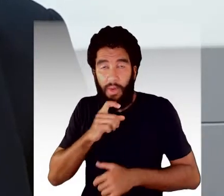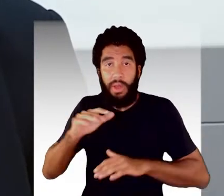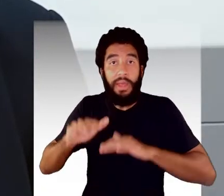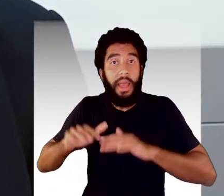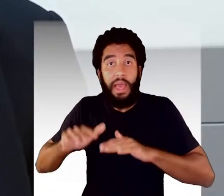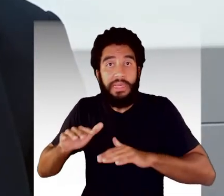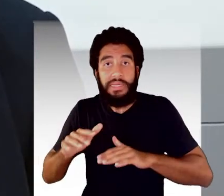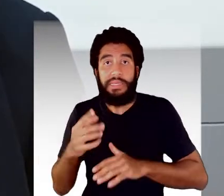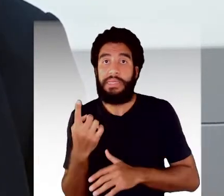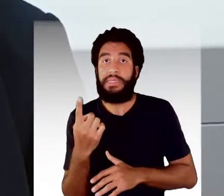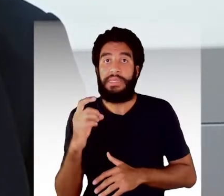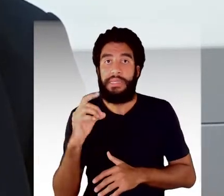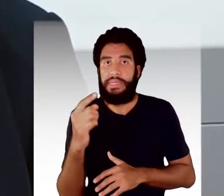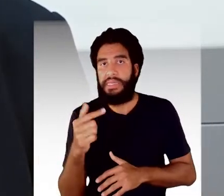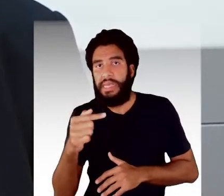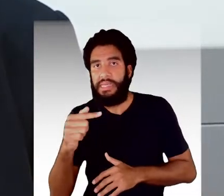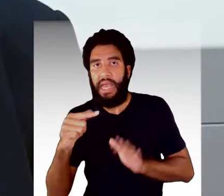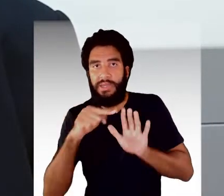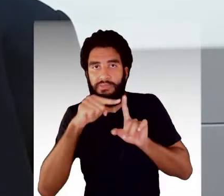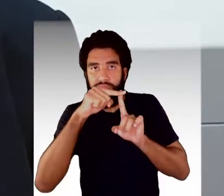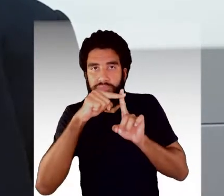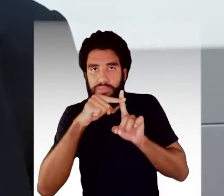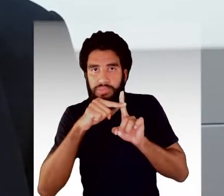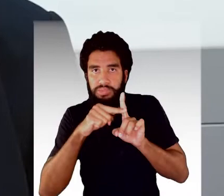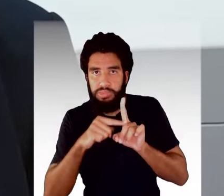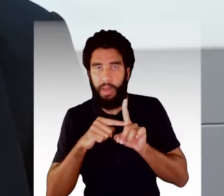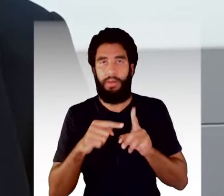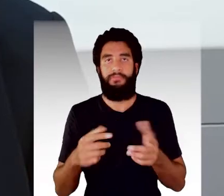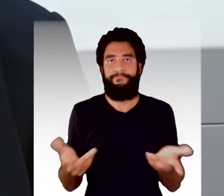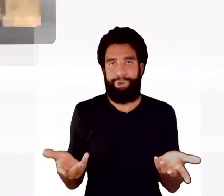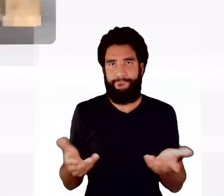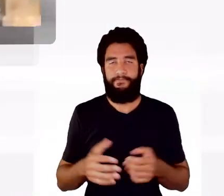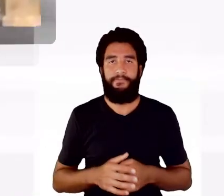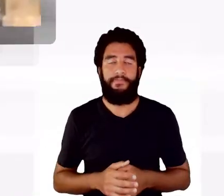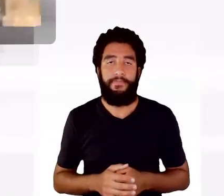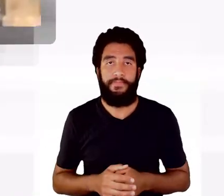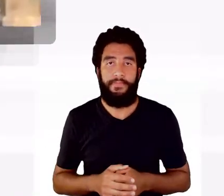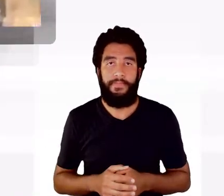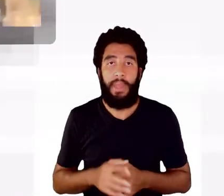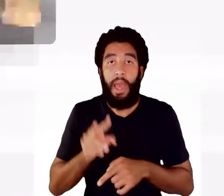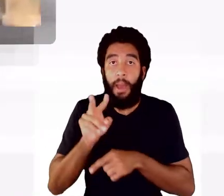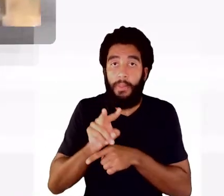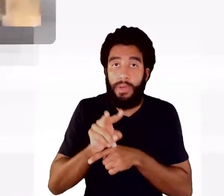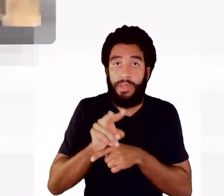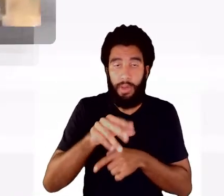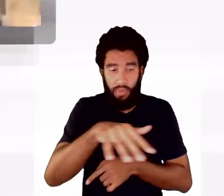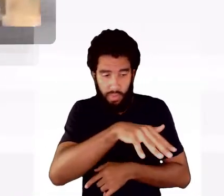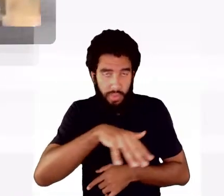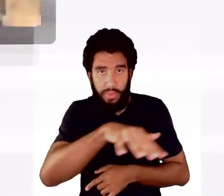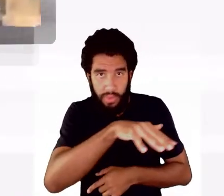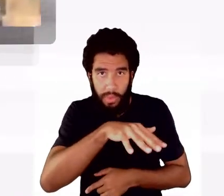frio, onde a temperatura pode chegar a cerca de menos 17 graus Celsius. A proteção ao meio ambiente,